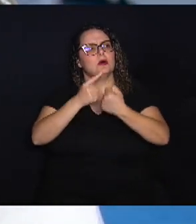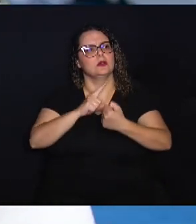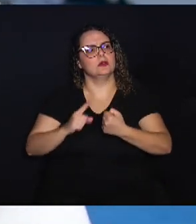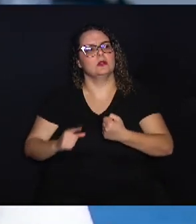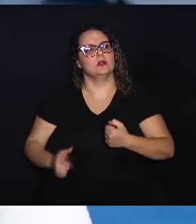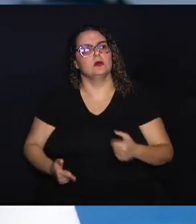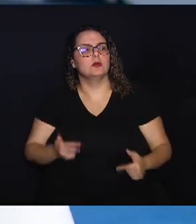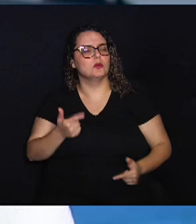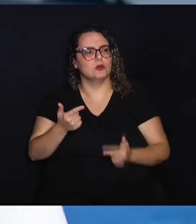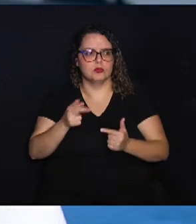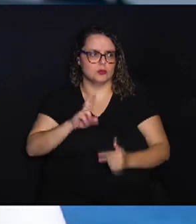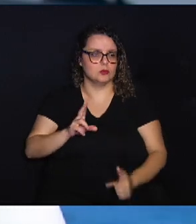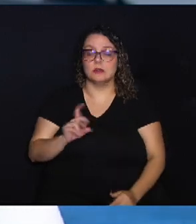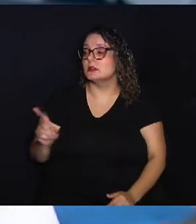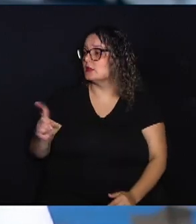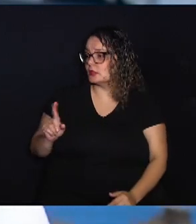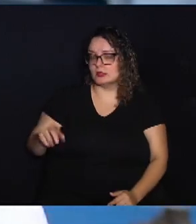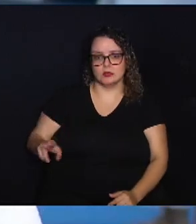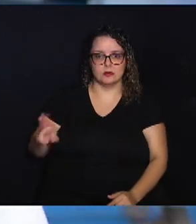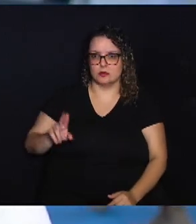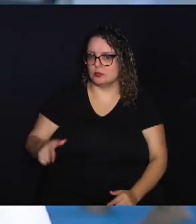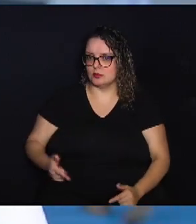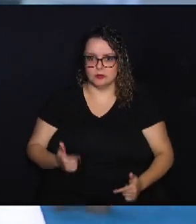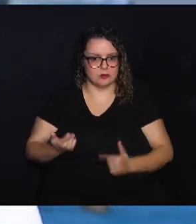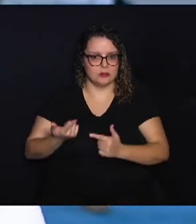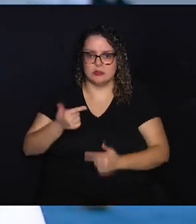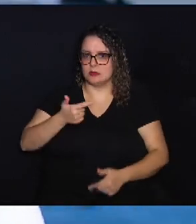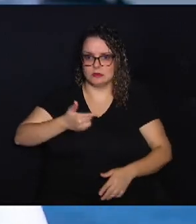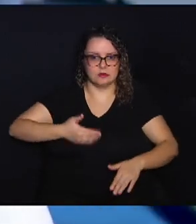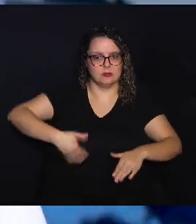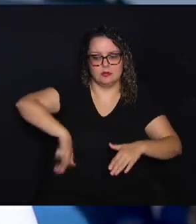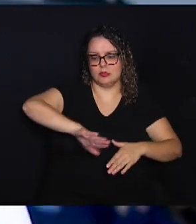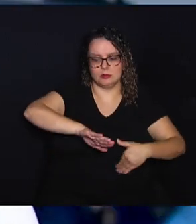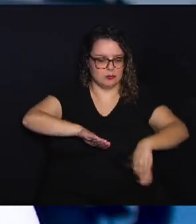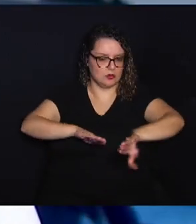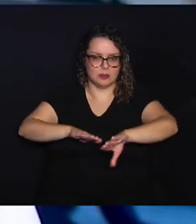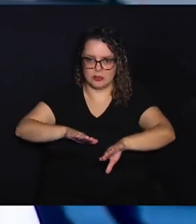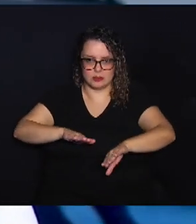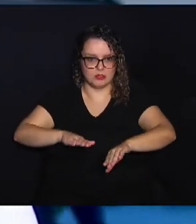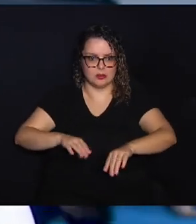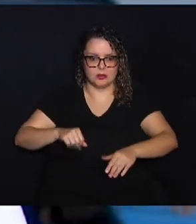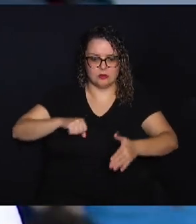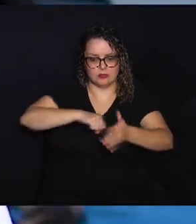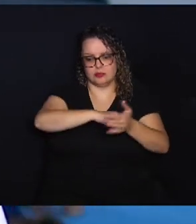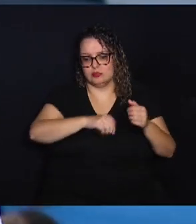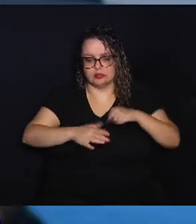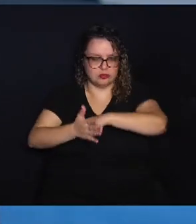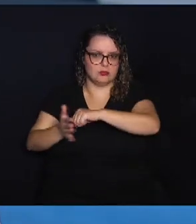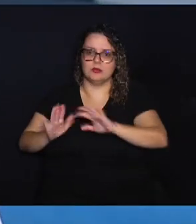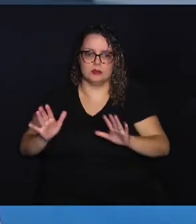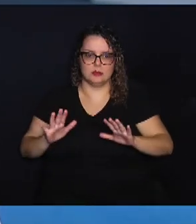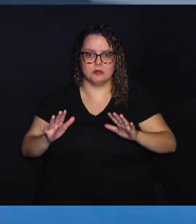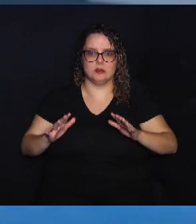né? Isso, não utiliza armas, não tem chutes e nem socos. São golpes usando as alavancas do próprio